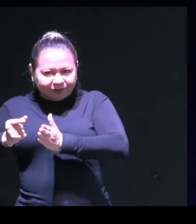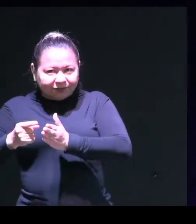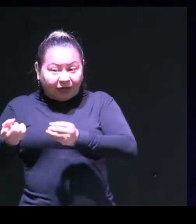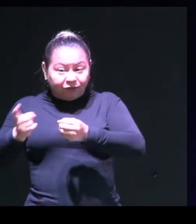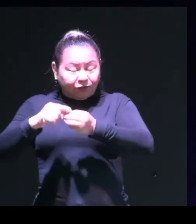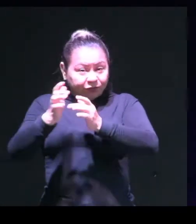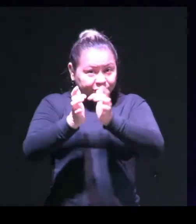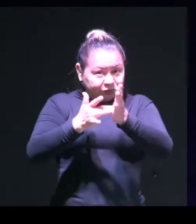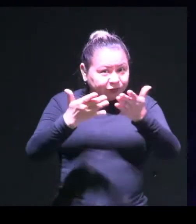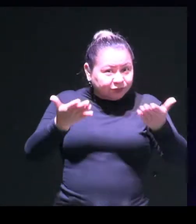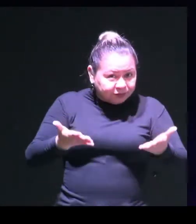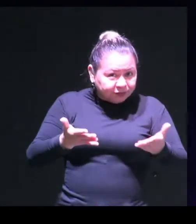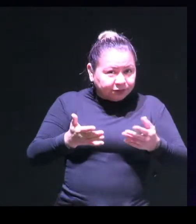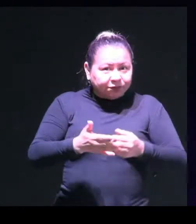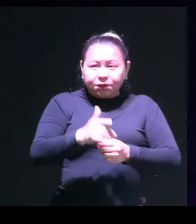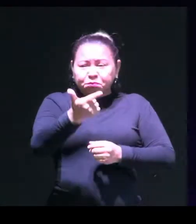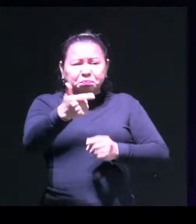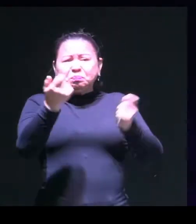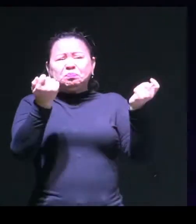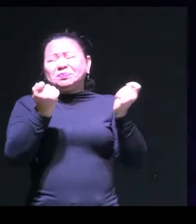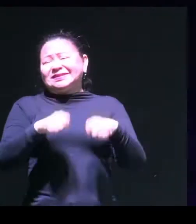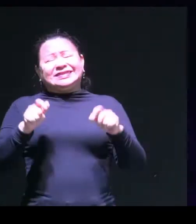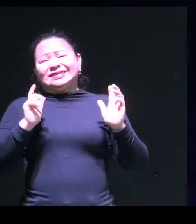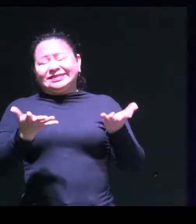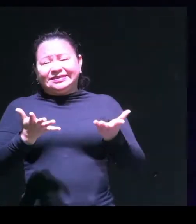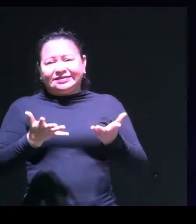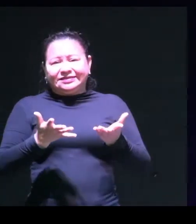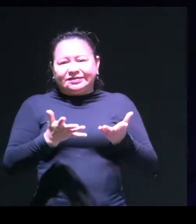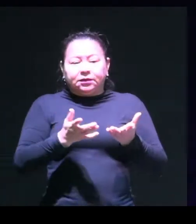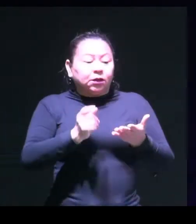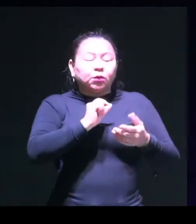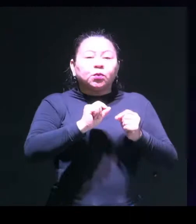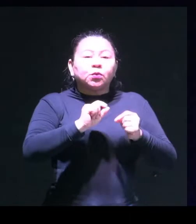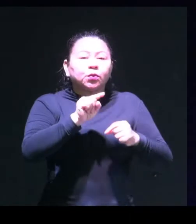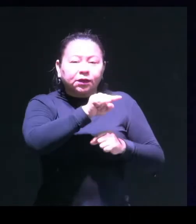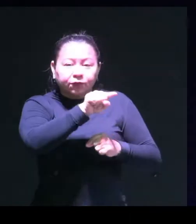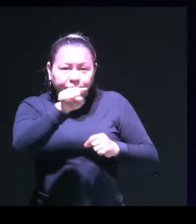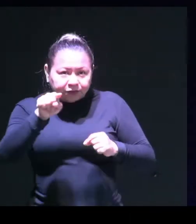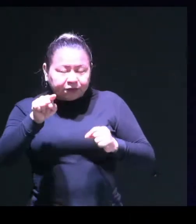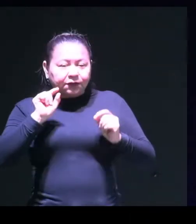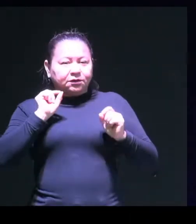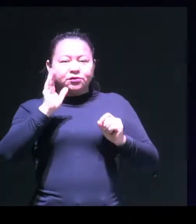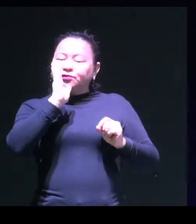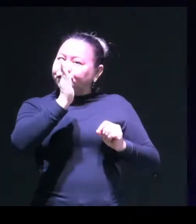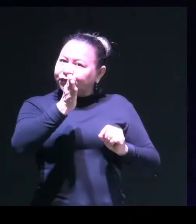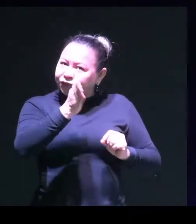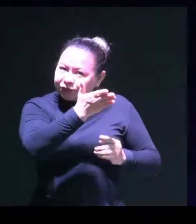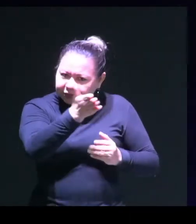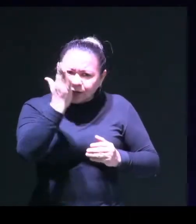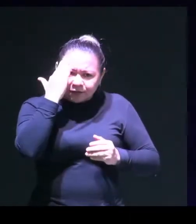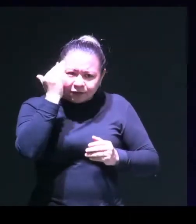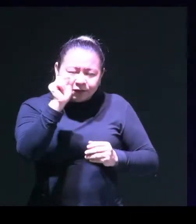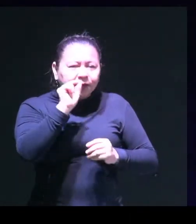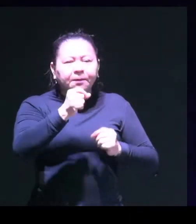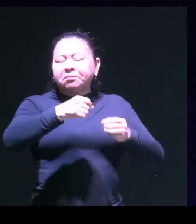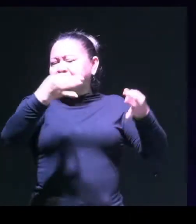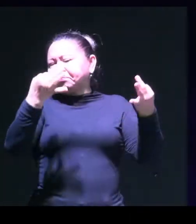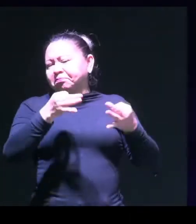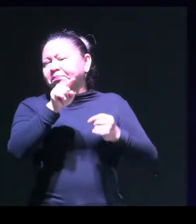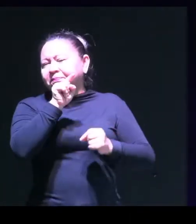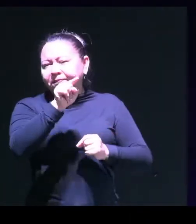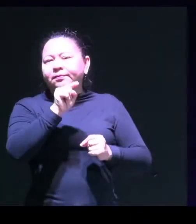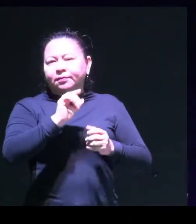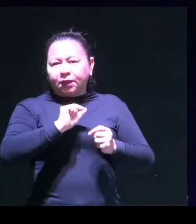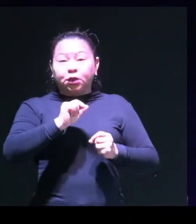Jesus, obviamente, não há necessidade de que eu lhes escreva, porque vocês sabem